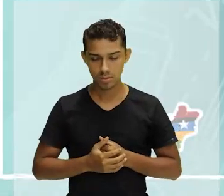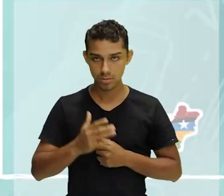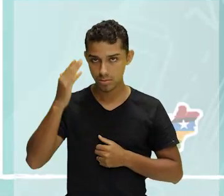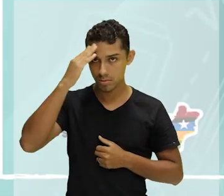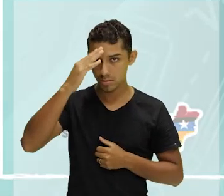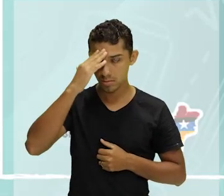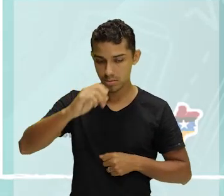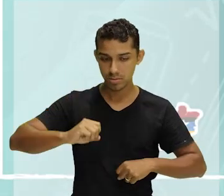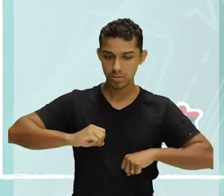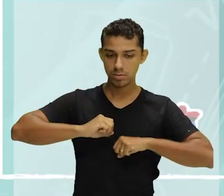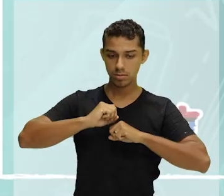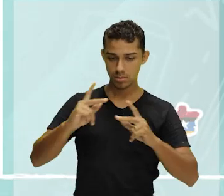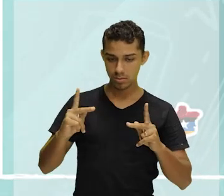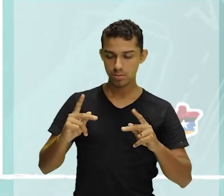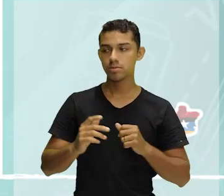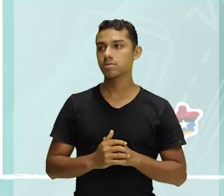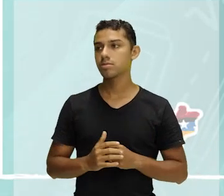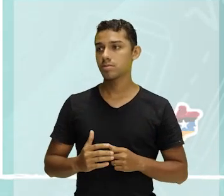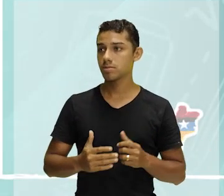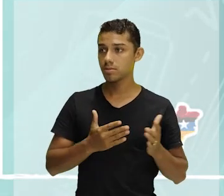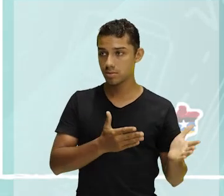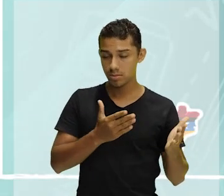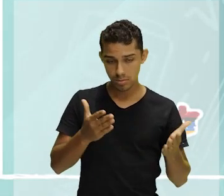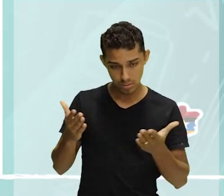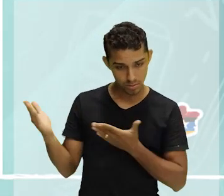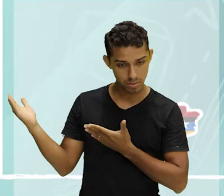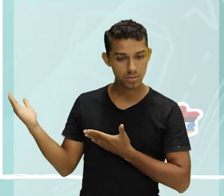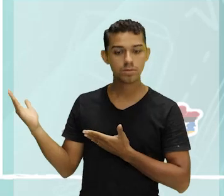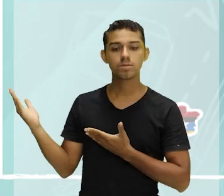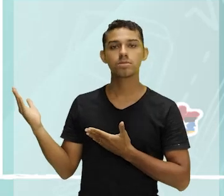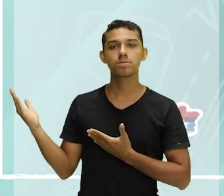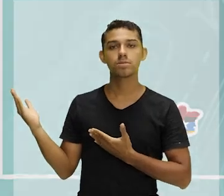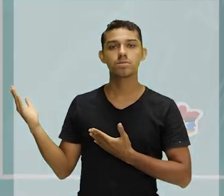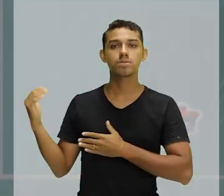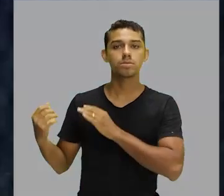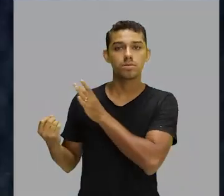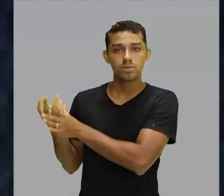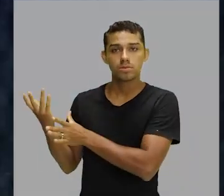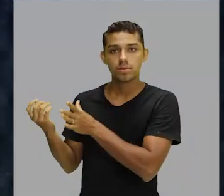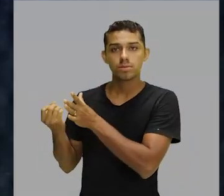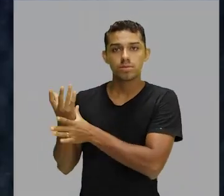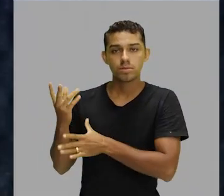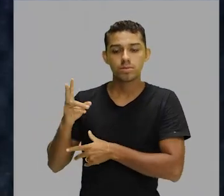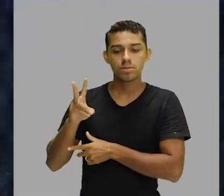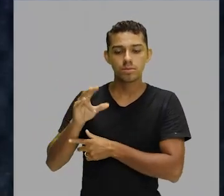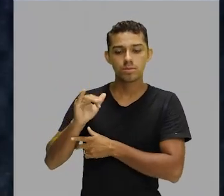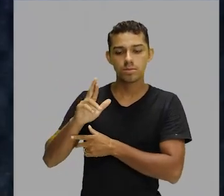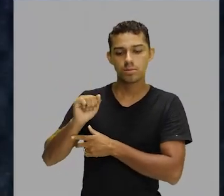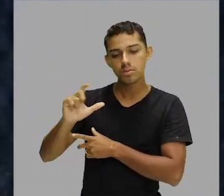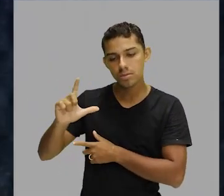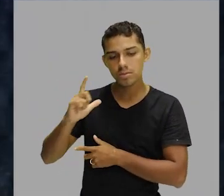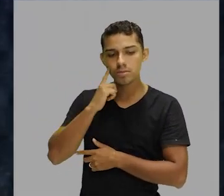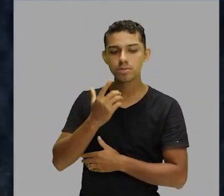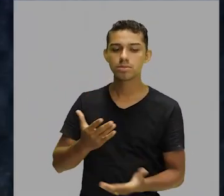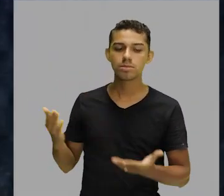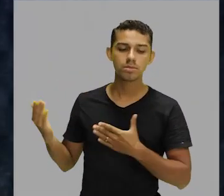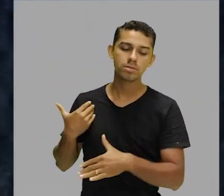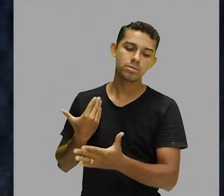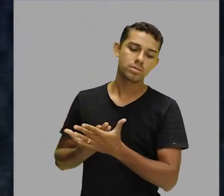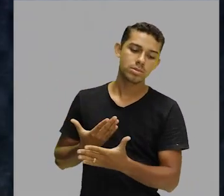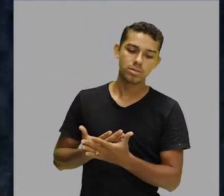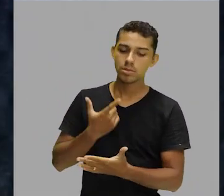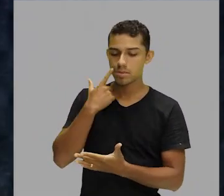ok? Então, esse aqui é o processo de reprodução viral. Ó, você tem aqui, por exemplo, um